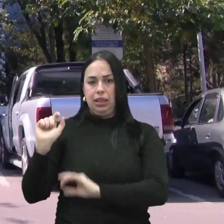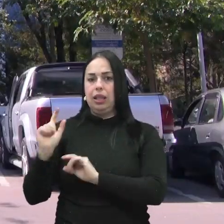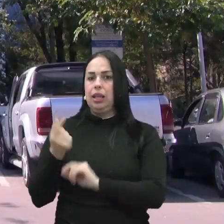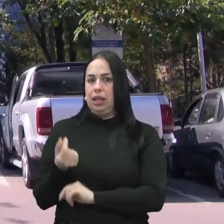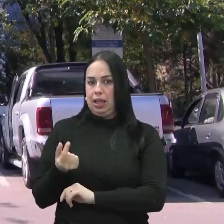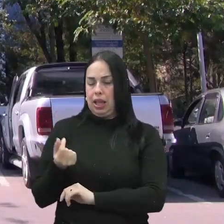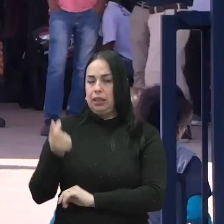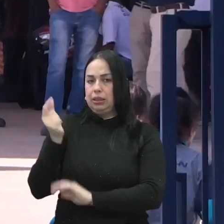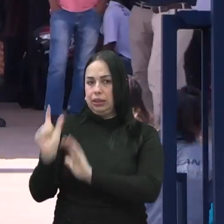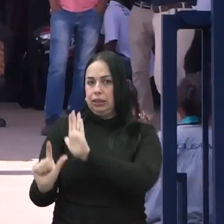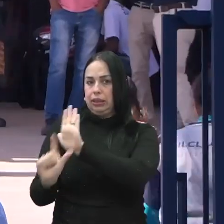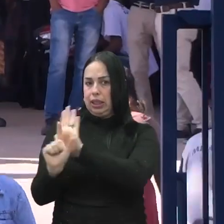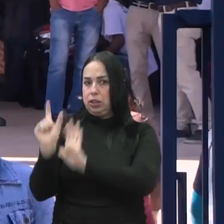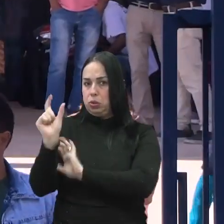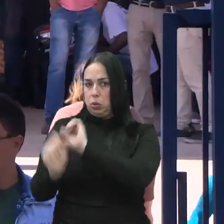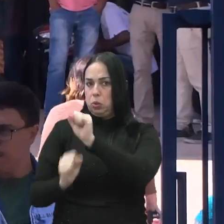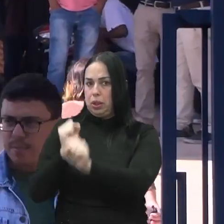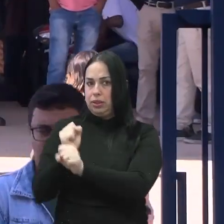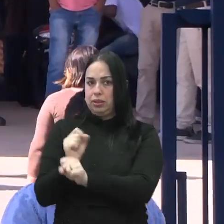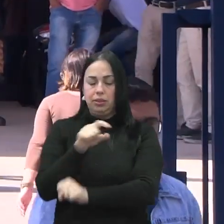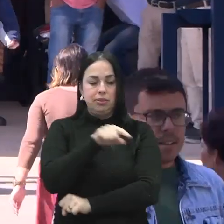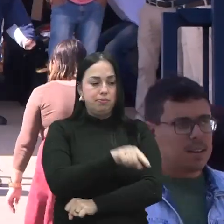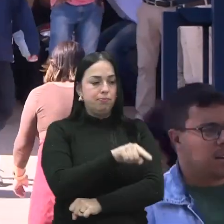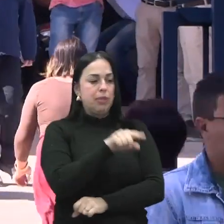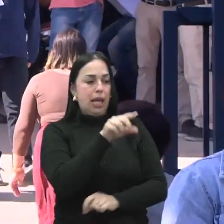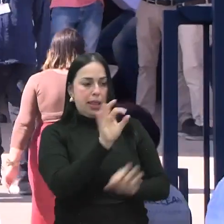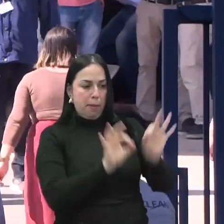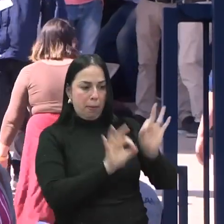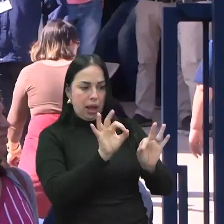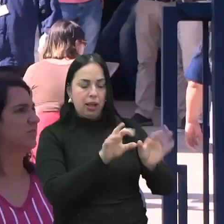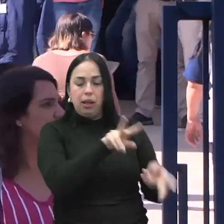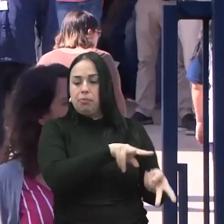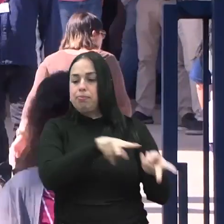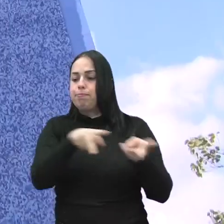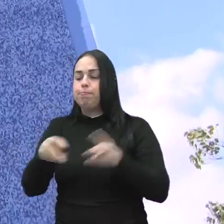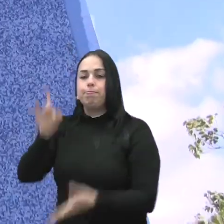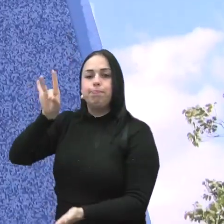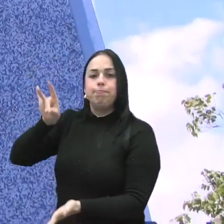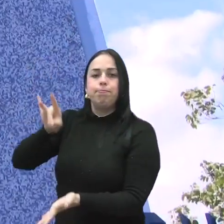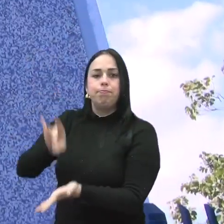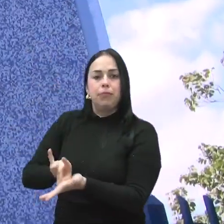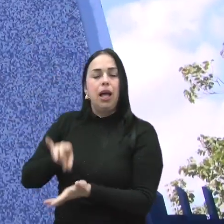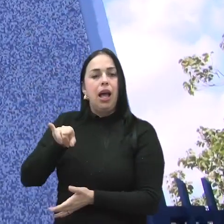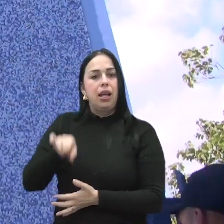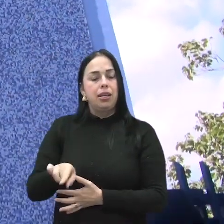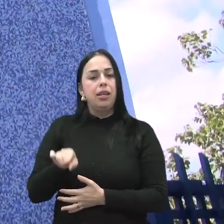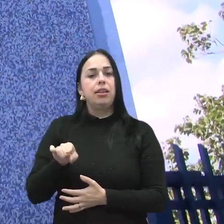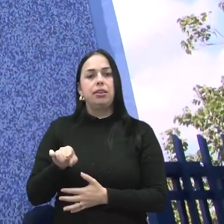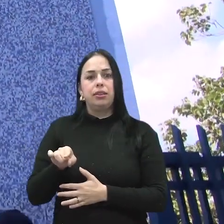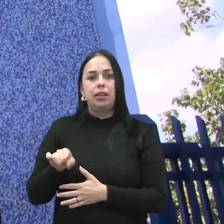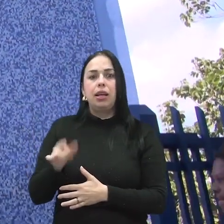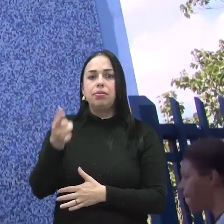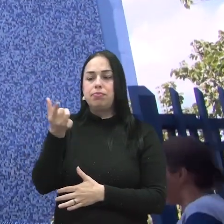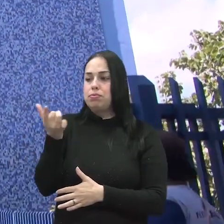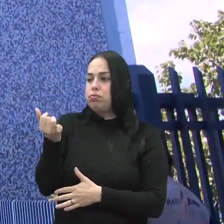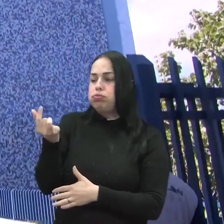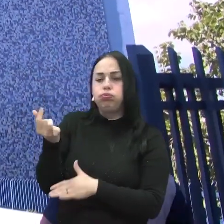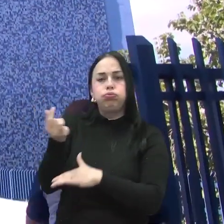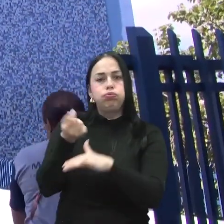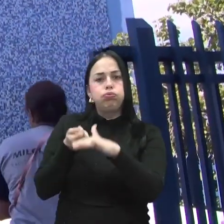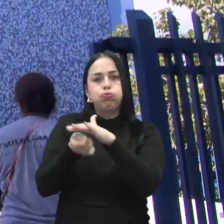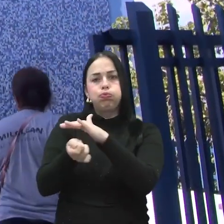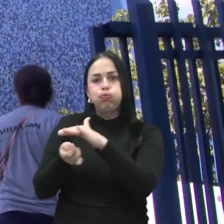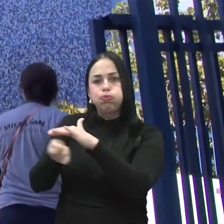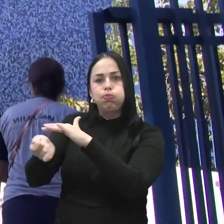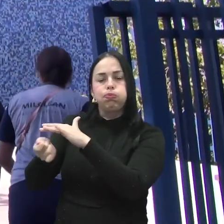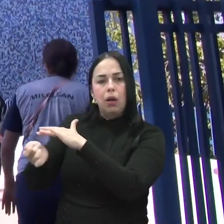Orçamentária Anual, transforma esse planejamento em números. É nela que estão previstos os recursos para